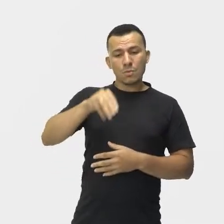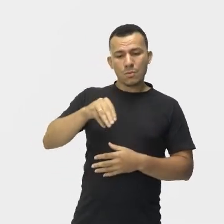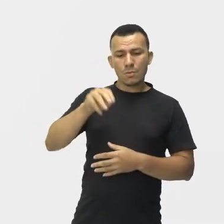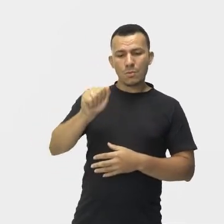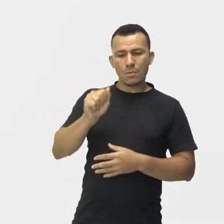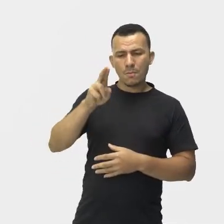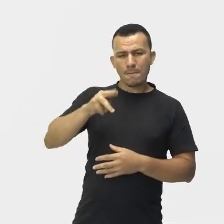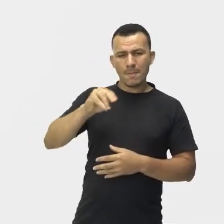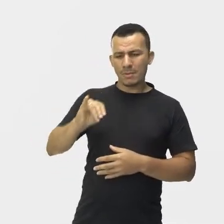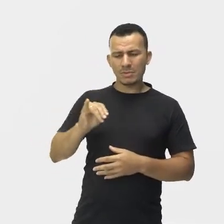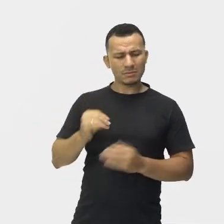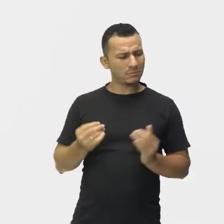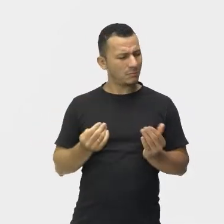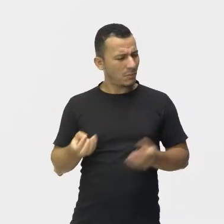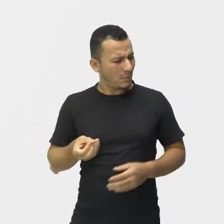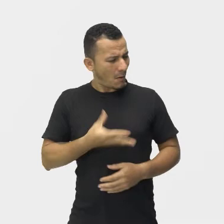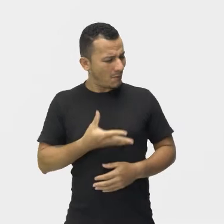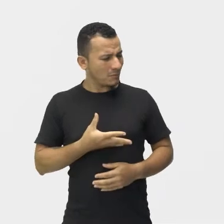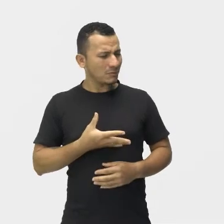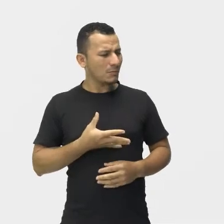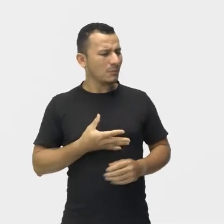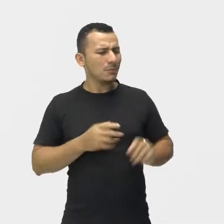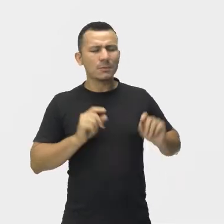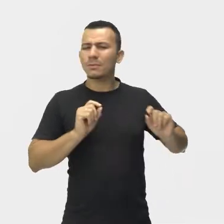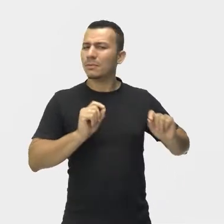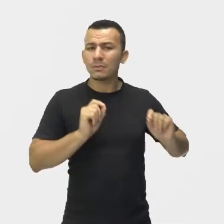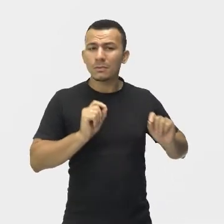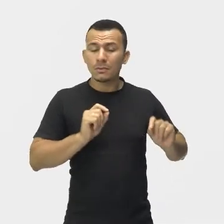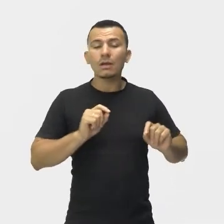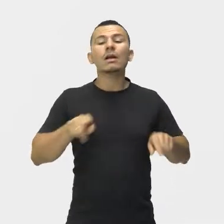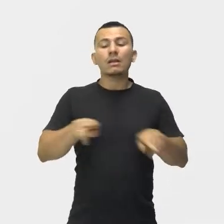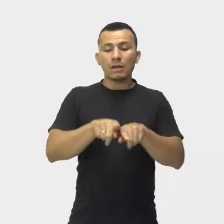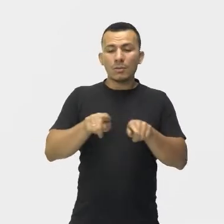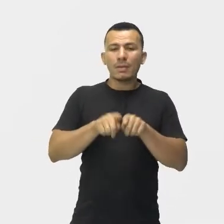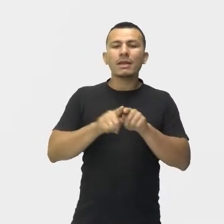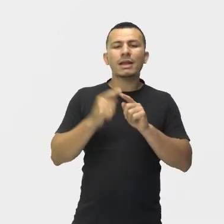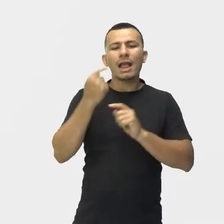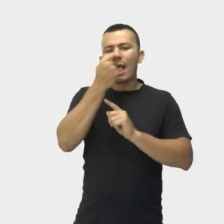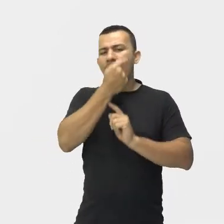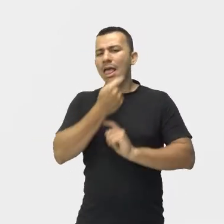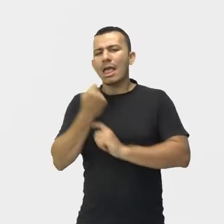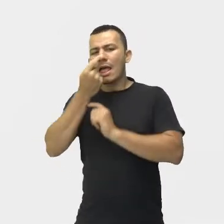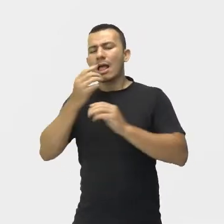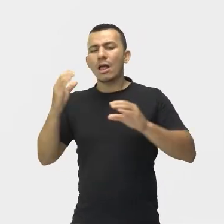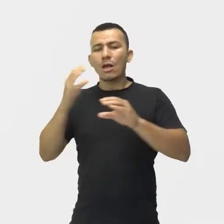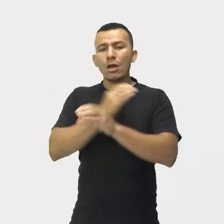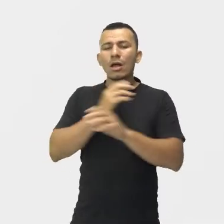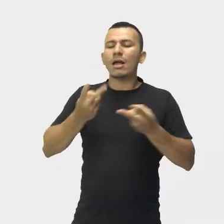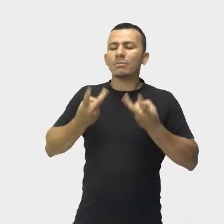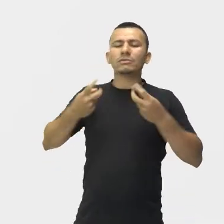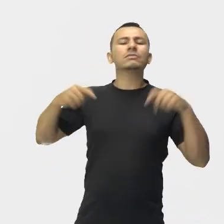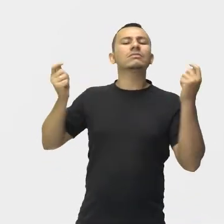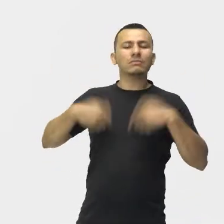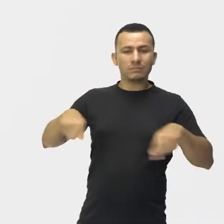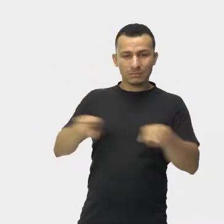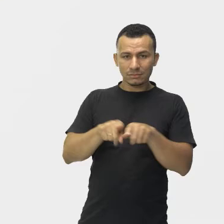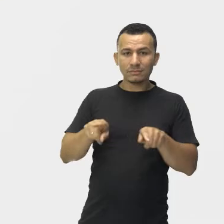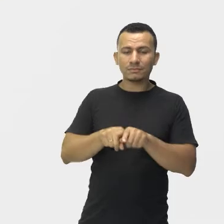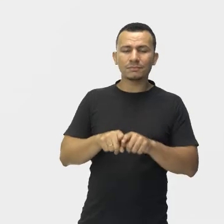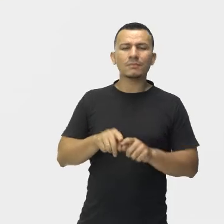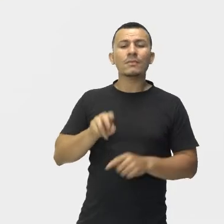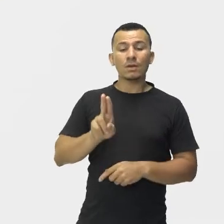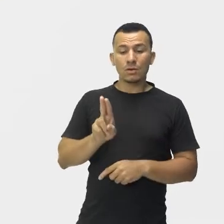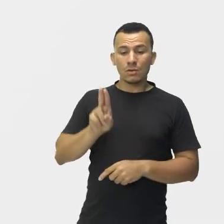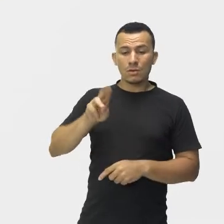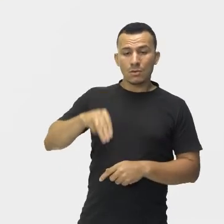uma novidade ali, né? Mas o umami você percebe também toda essa extensão aqui da sua língua. E o que seria o umami? O umami ele vem